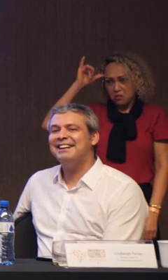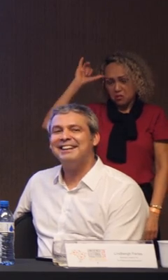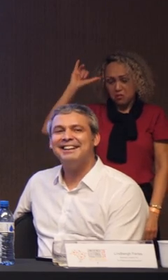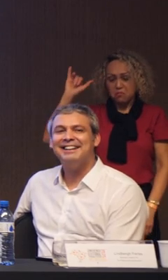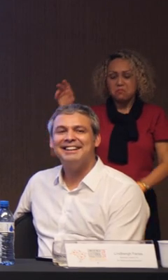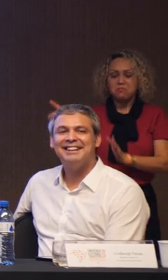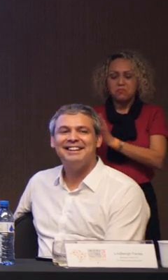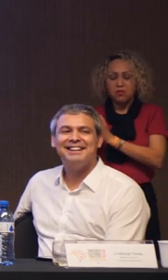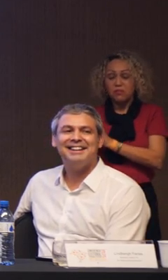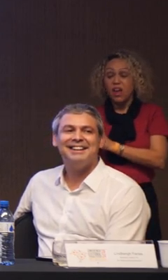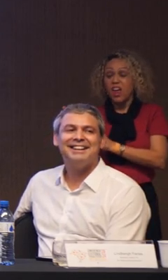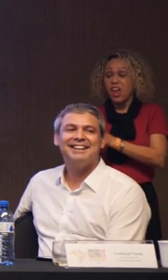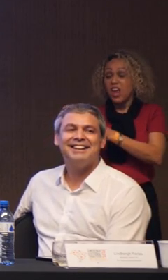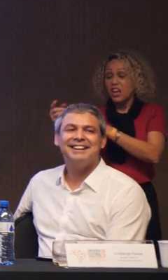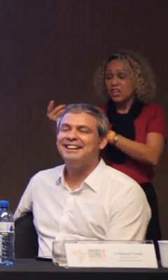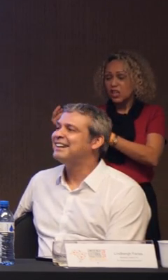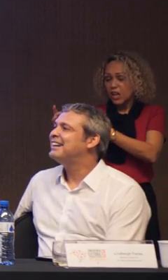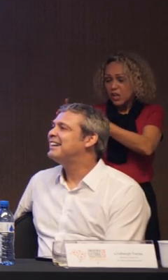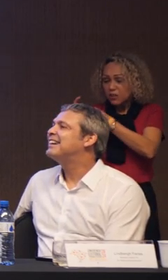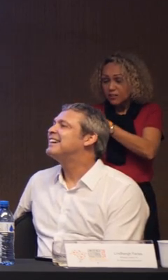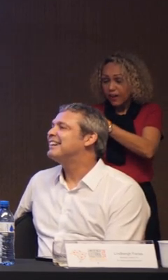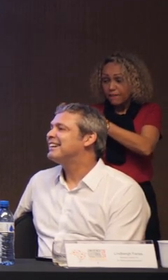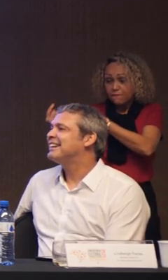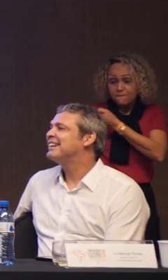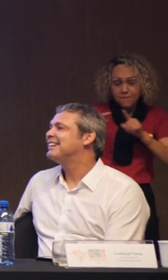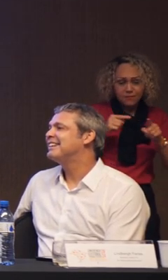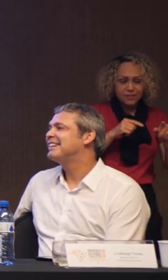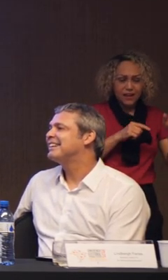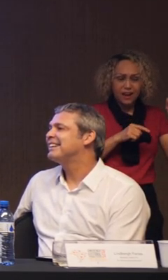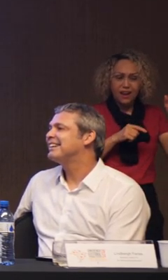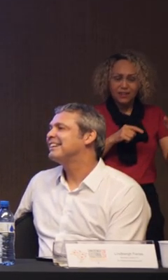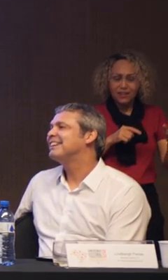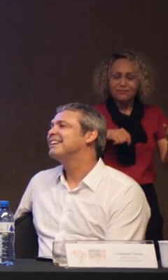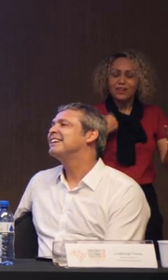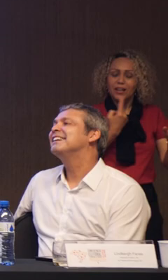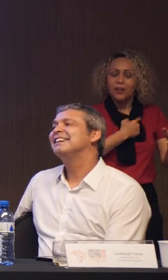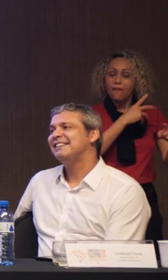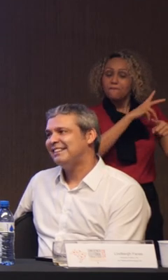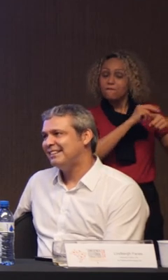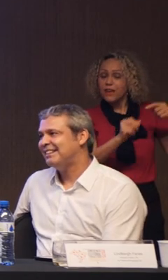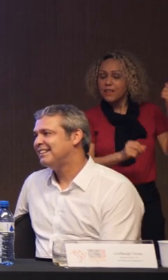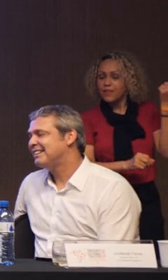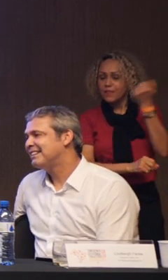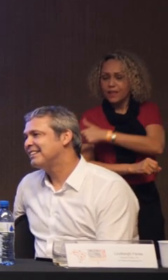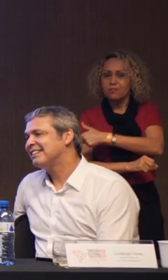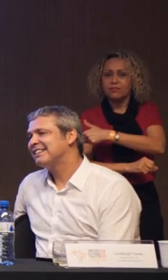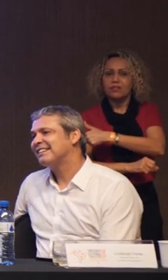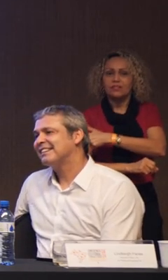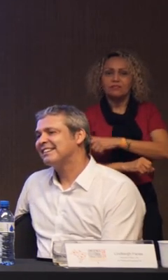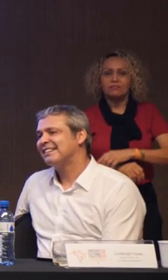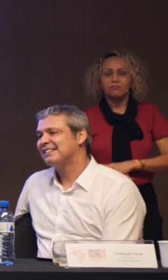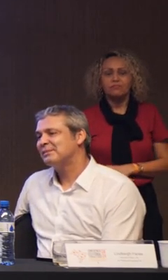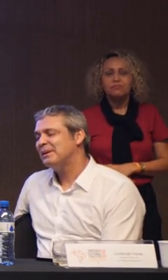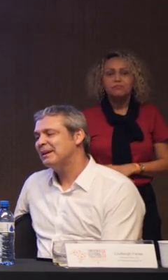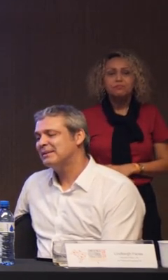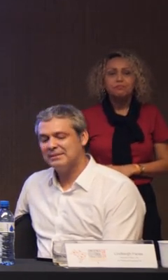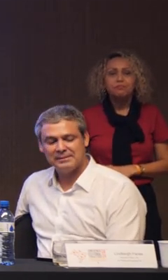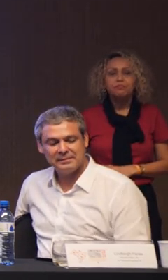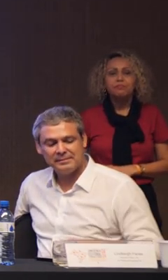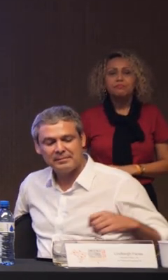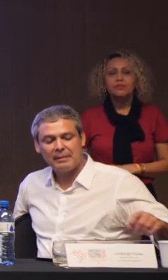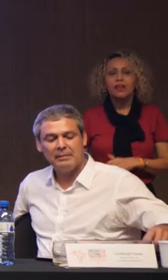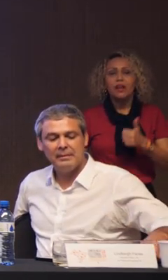2016, voltamos e perdemos a eleição com 1.500 votos de frente. Naquele movimento de baixa do PT, com essa circunstância toda.